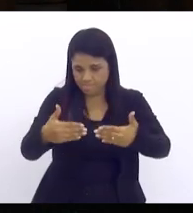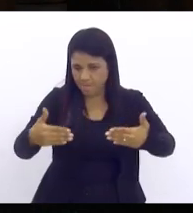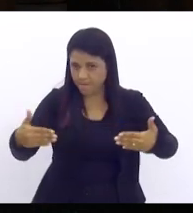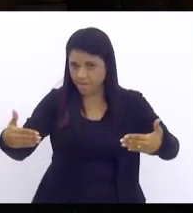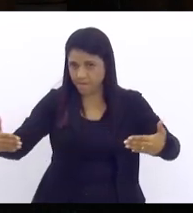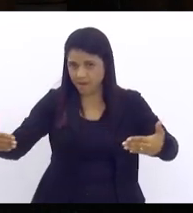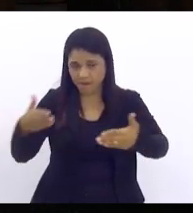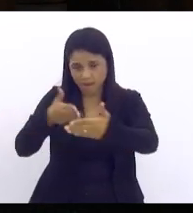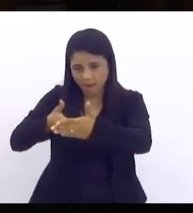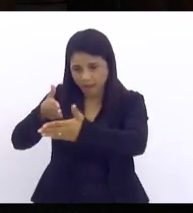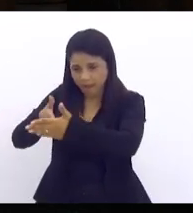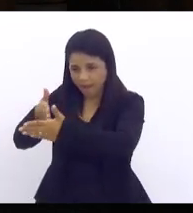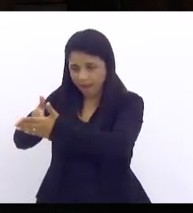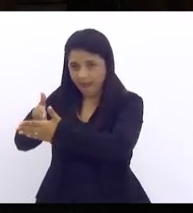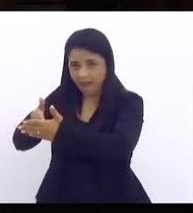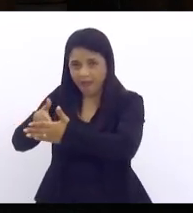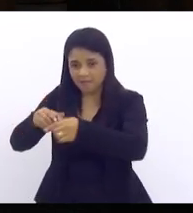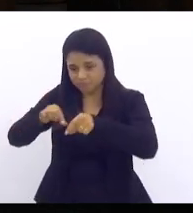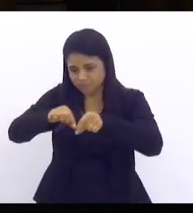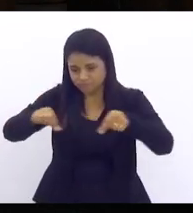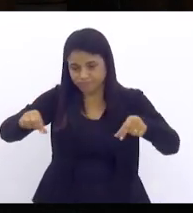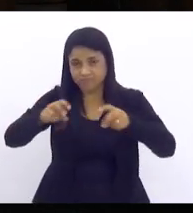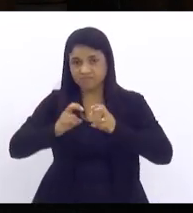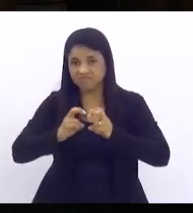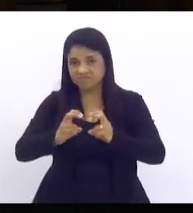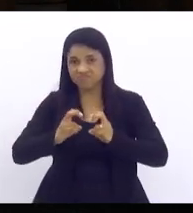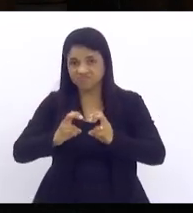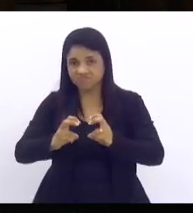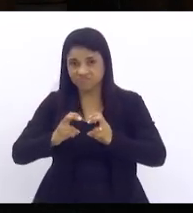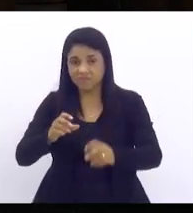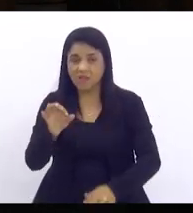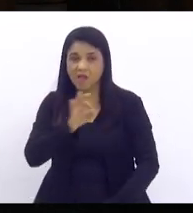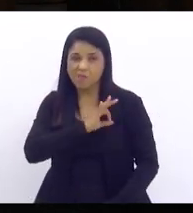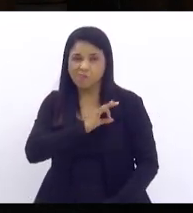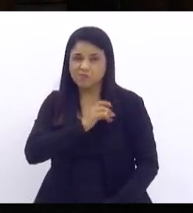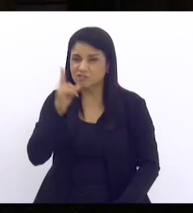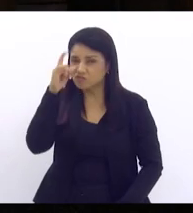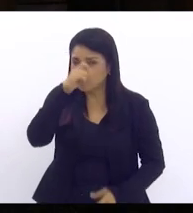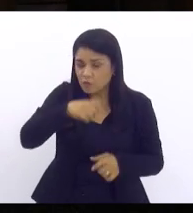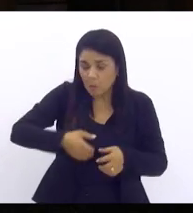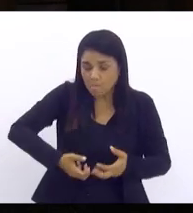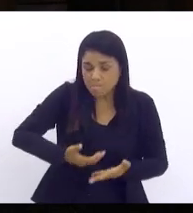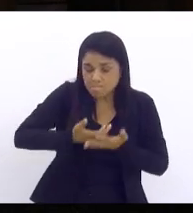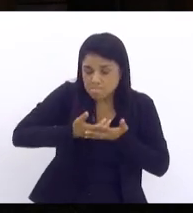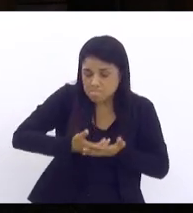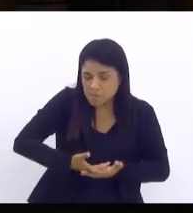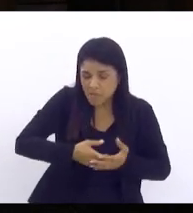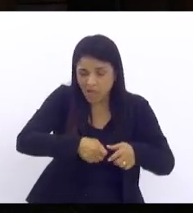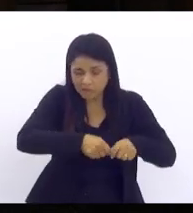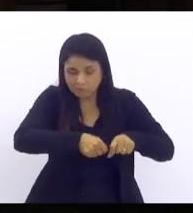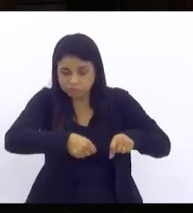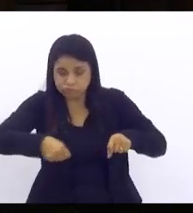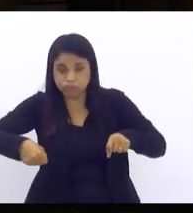aqueles trilhos de trem, que são difíceis para a polícia poder retirar. Colocam pneus,